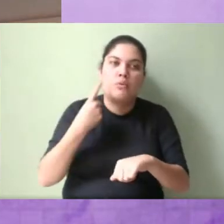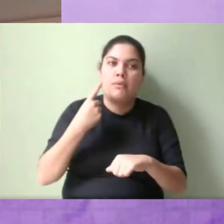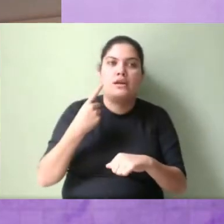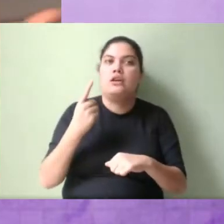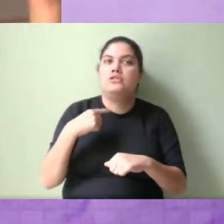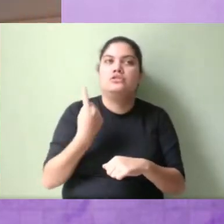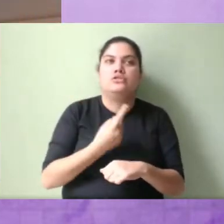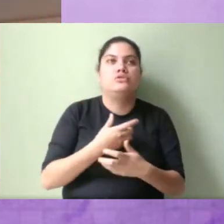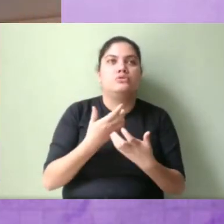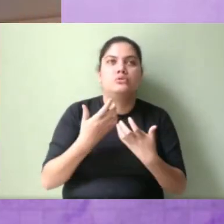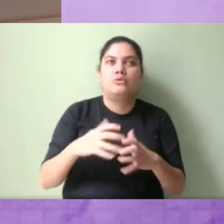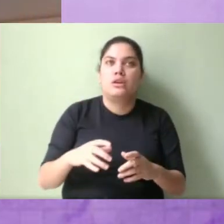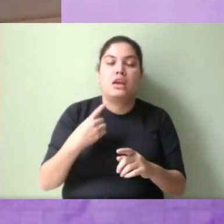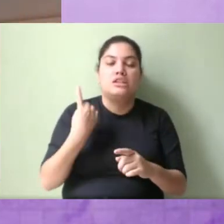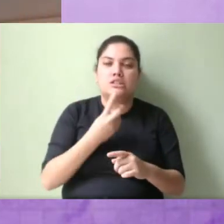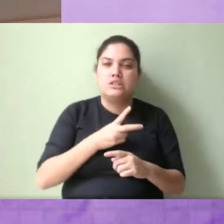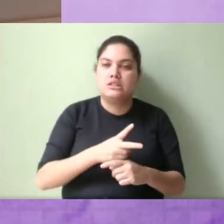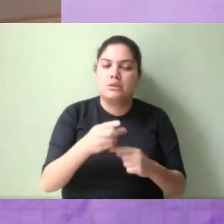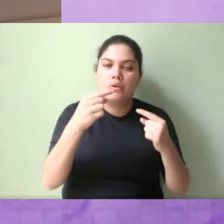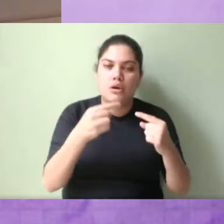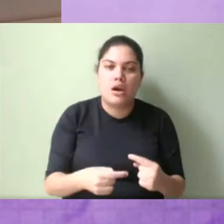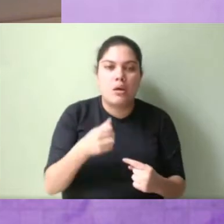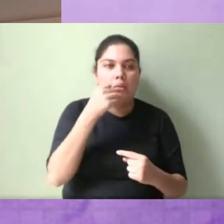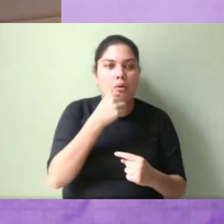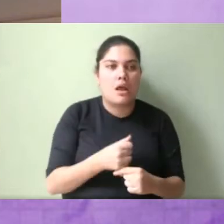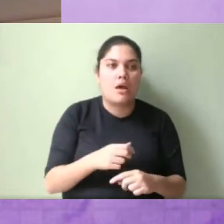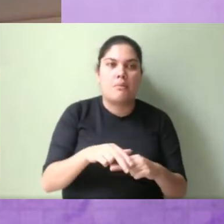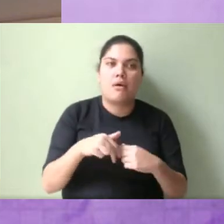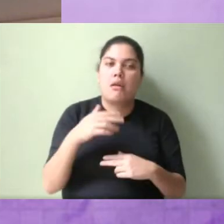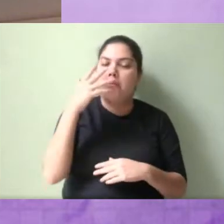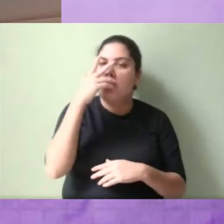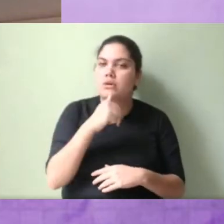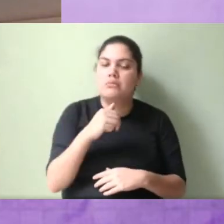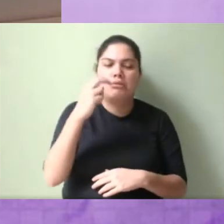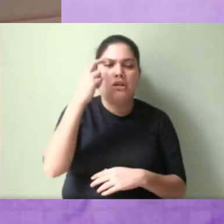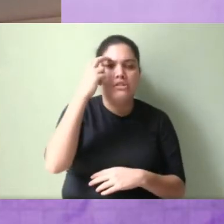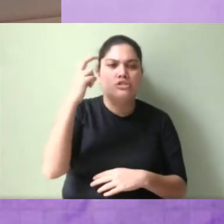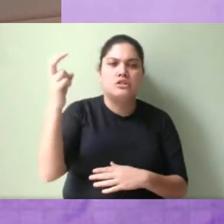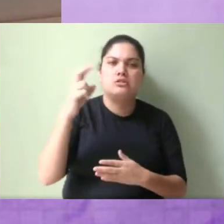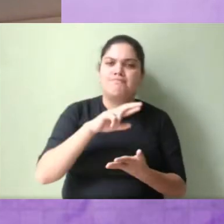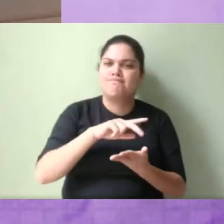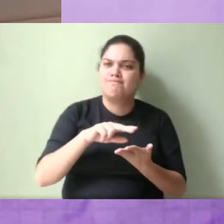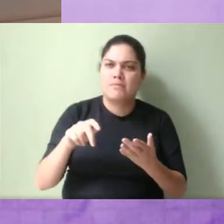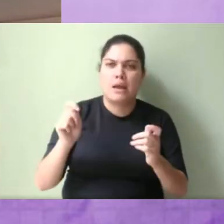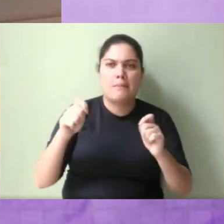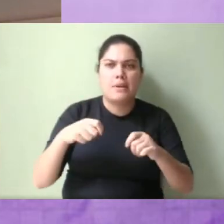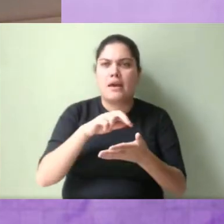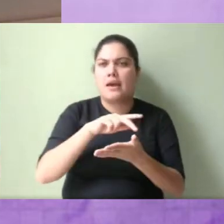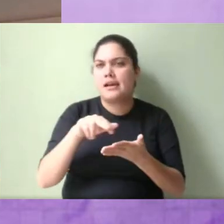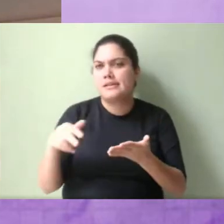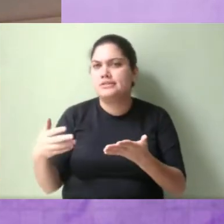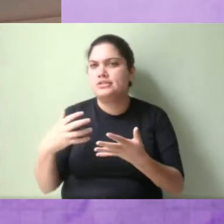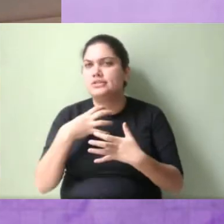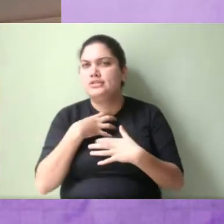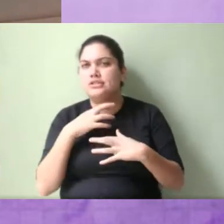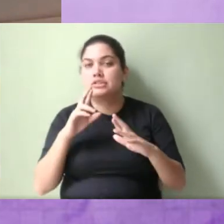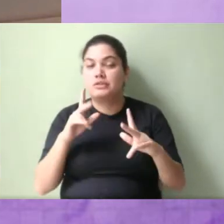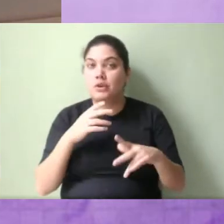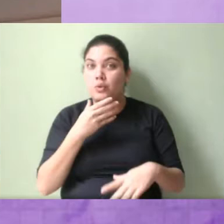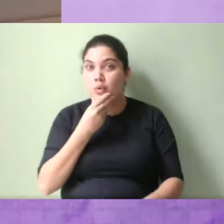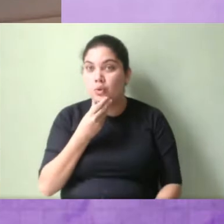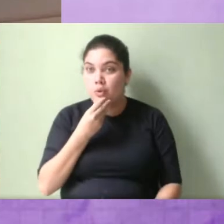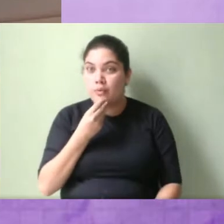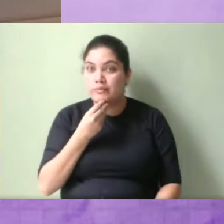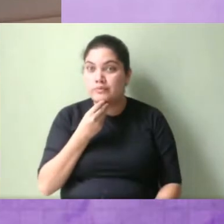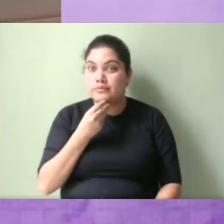mais bonita, mais não sei o quê? Nós mulheres, essas coisas sutis, e é automático. Mesmo que a gente não queira, a gente está competindo com as outras